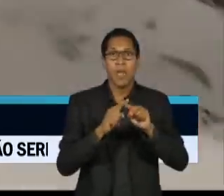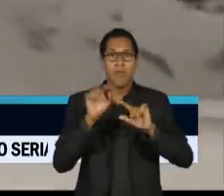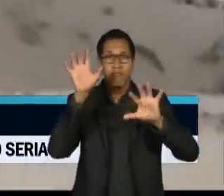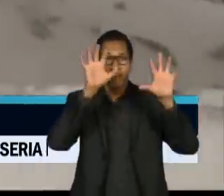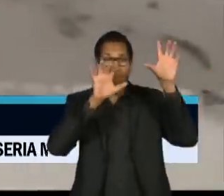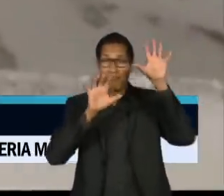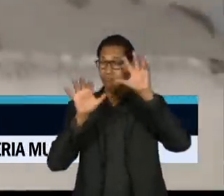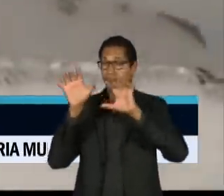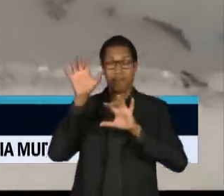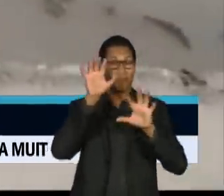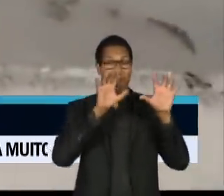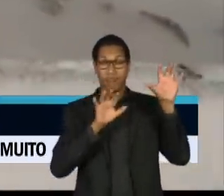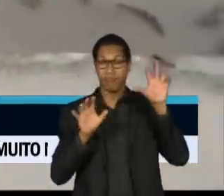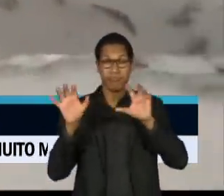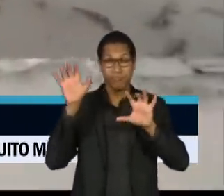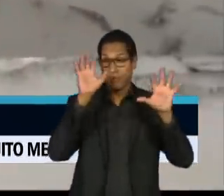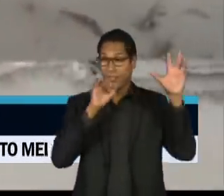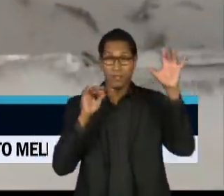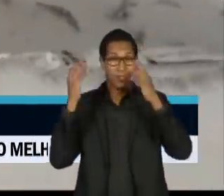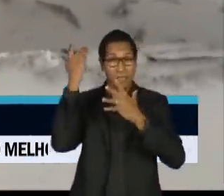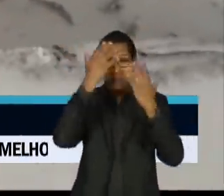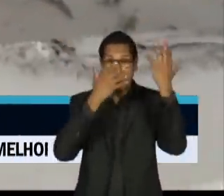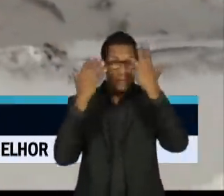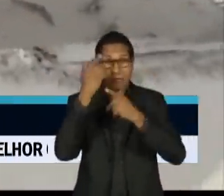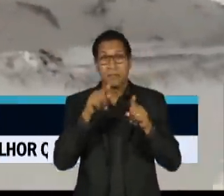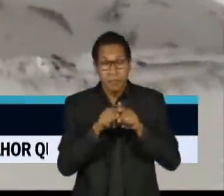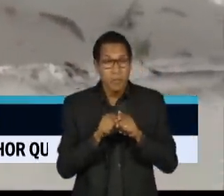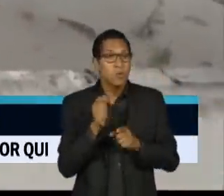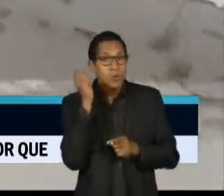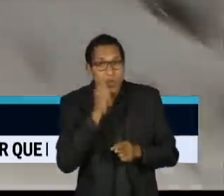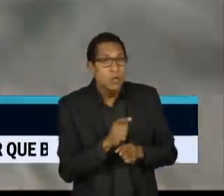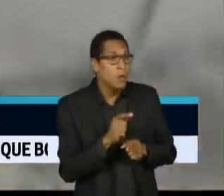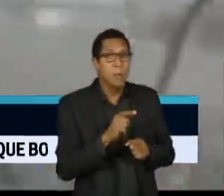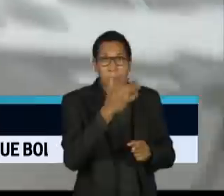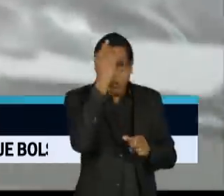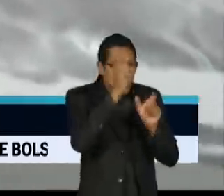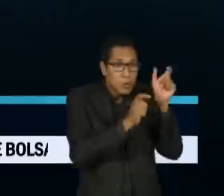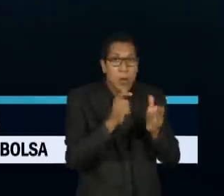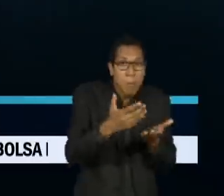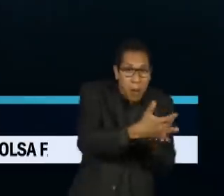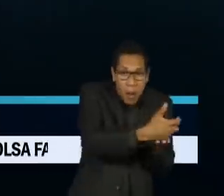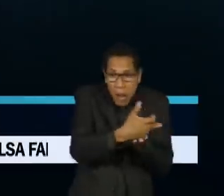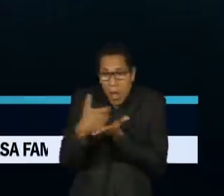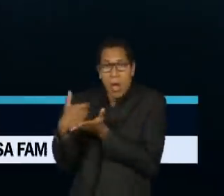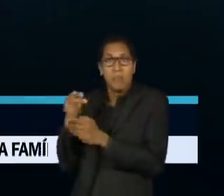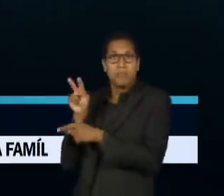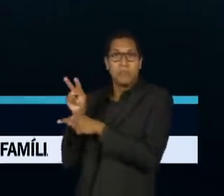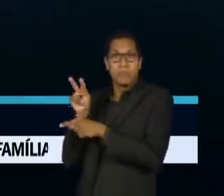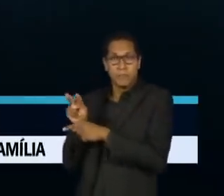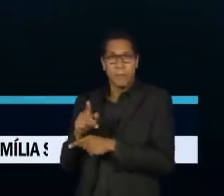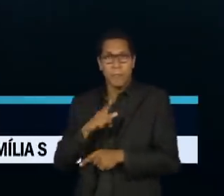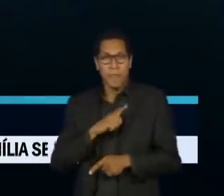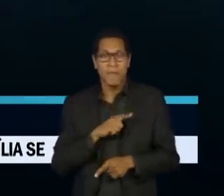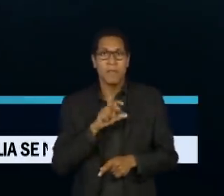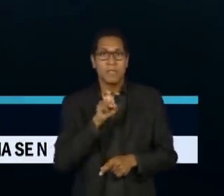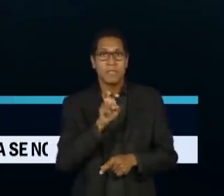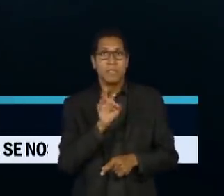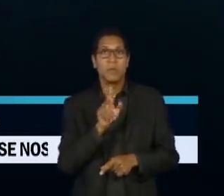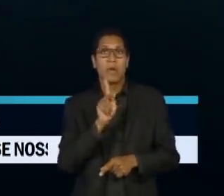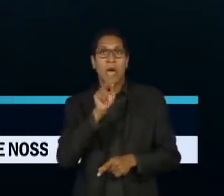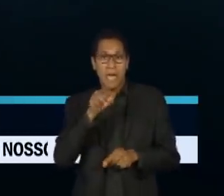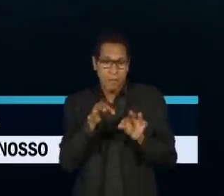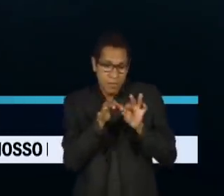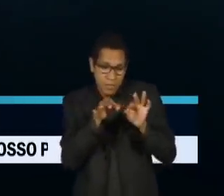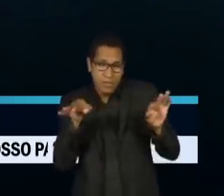erupção. Centenas de pessoas foram levadas para abrigos. Autoridades estabeleceram uma zona restrita de 5 quilômetros de distância